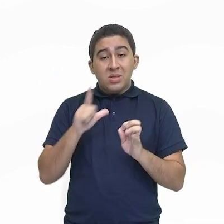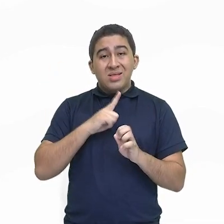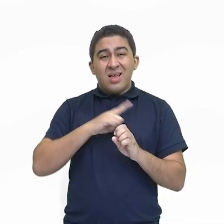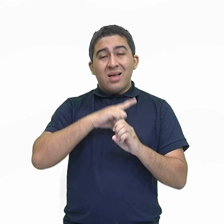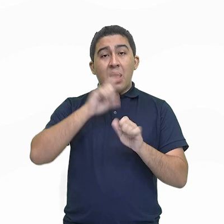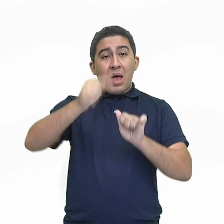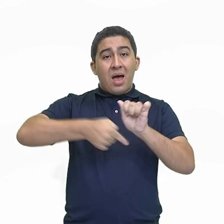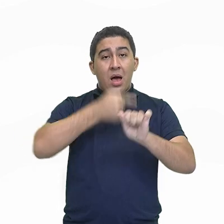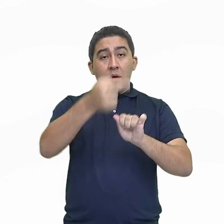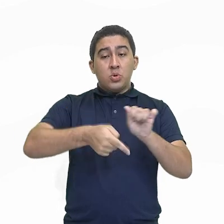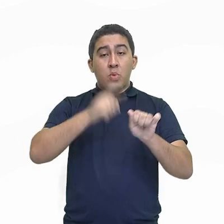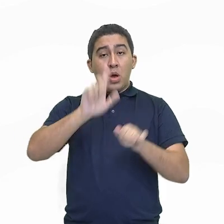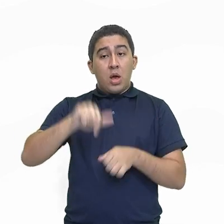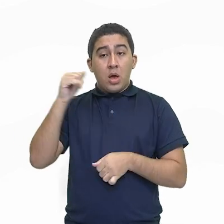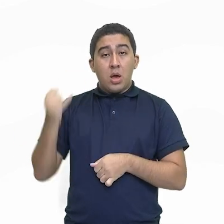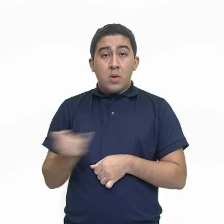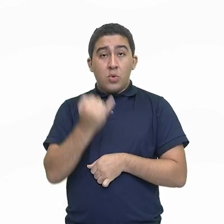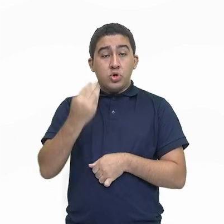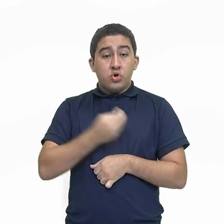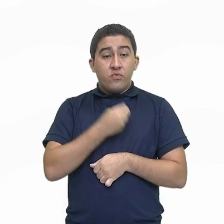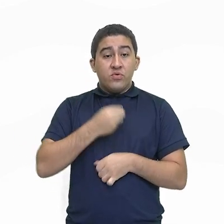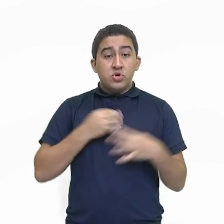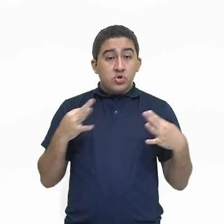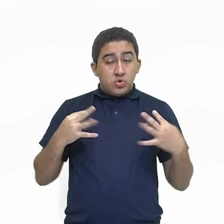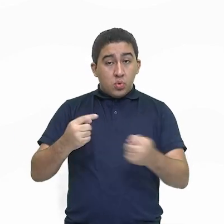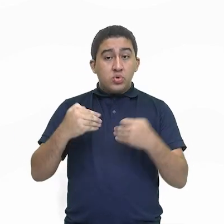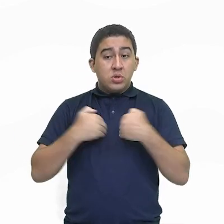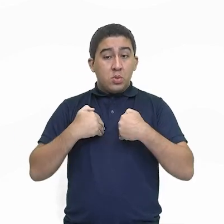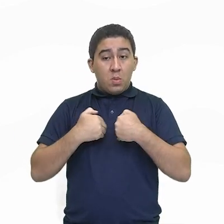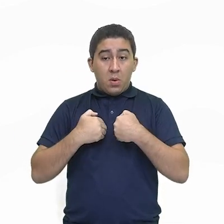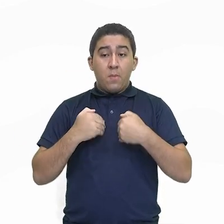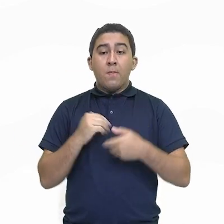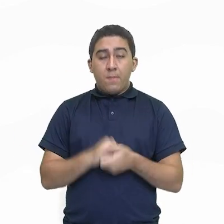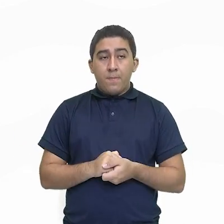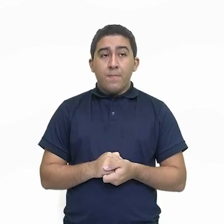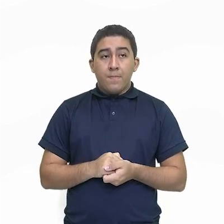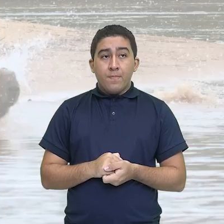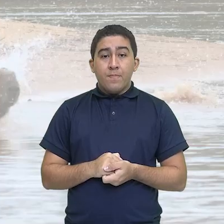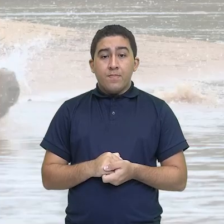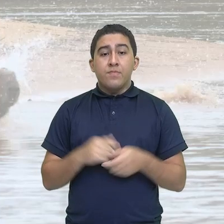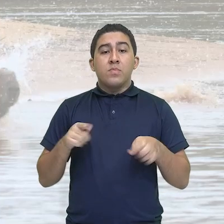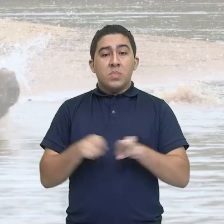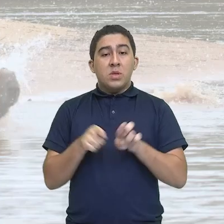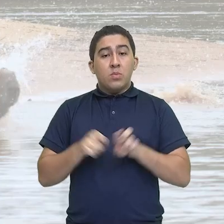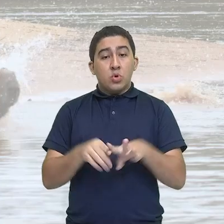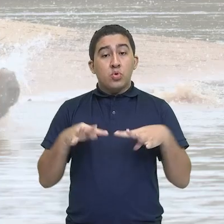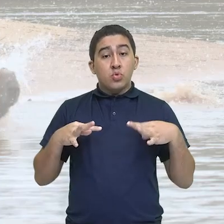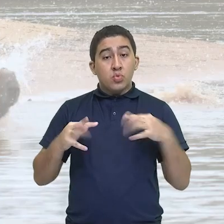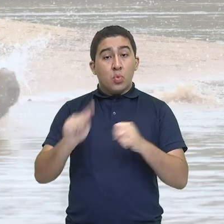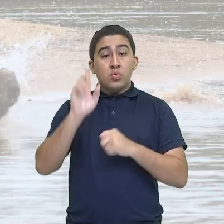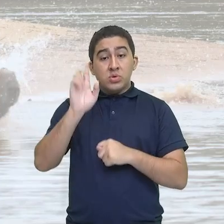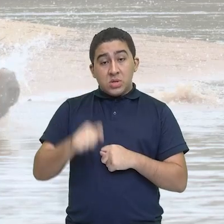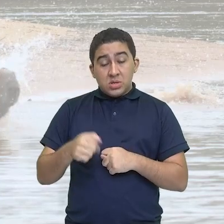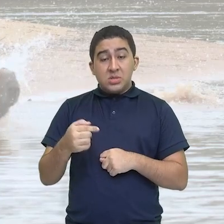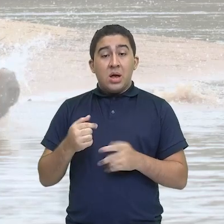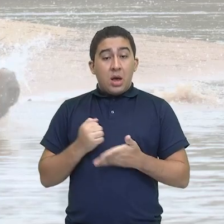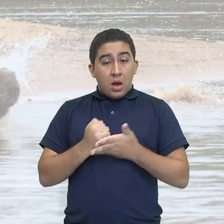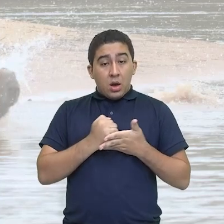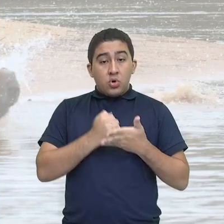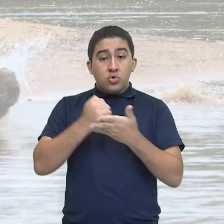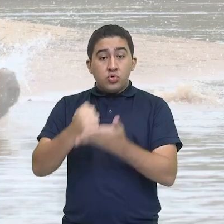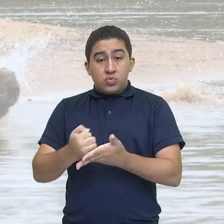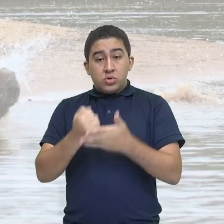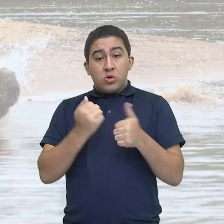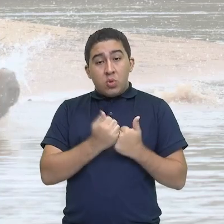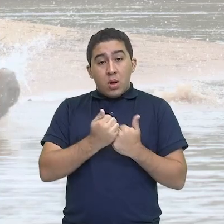átomos que são essenciais para a vida dos indivíduos, E aí todos esses ajudam no